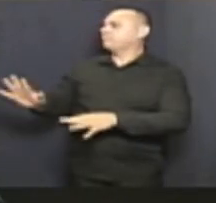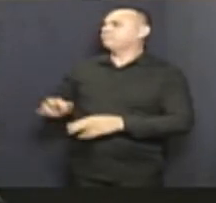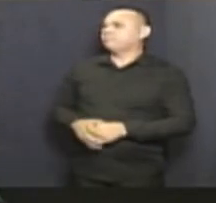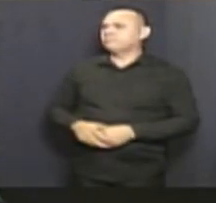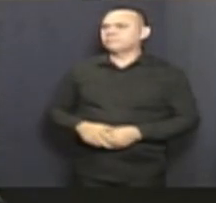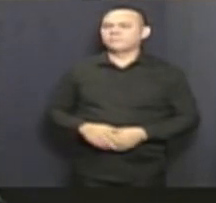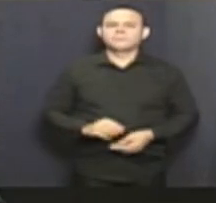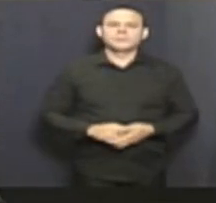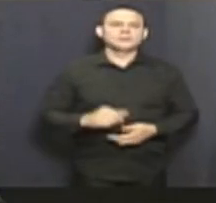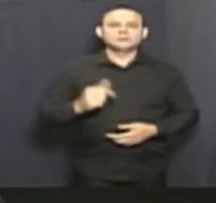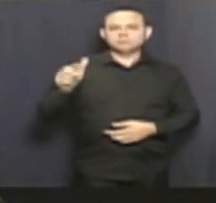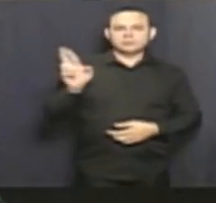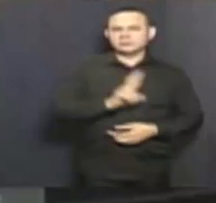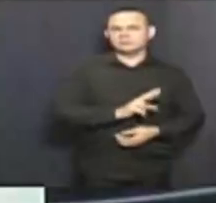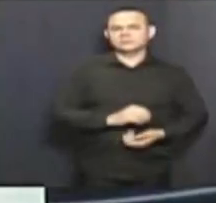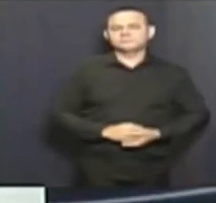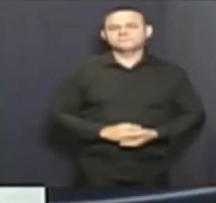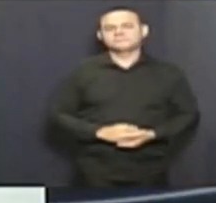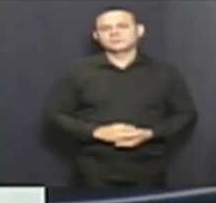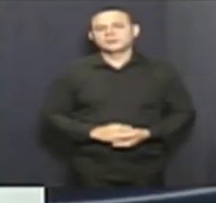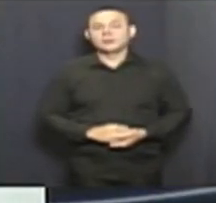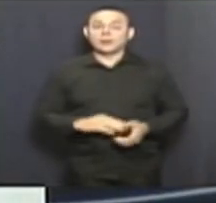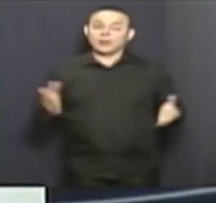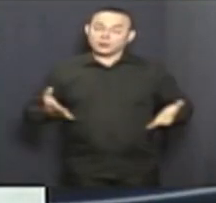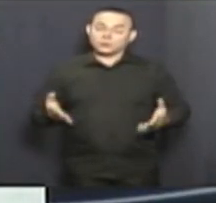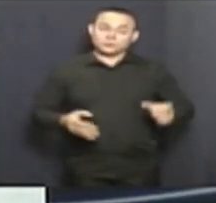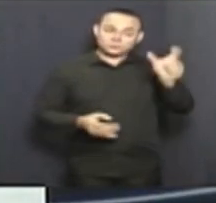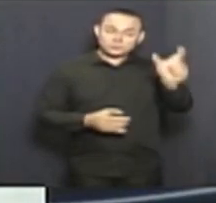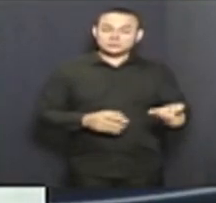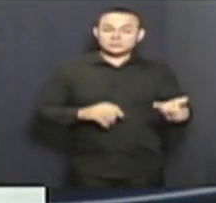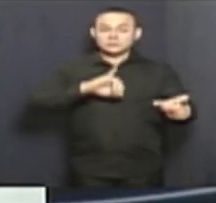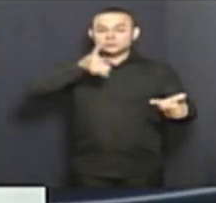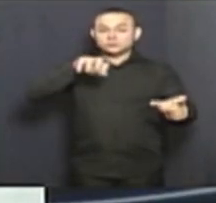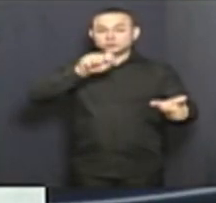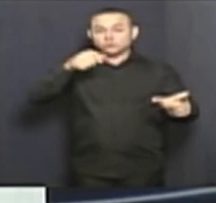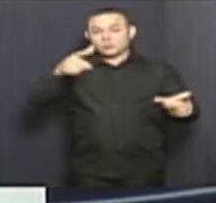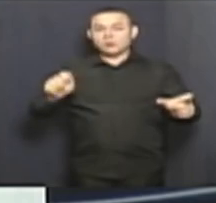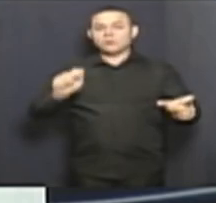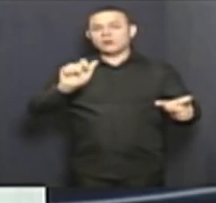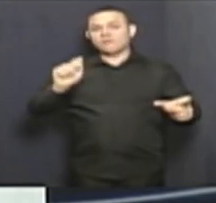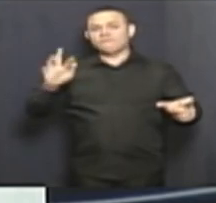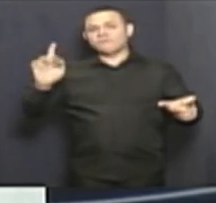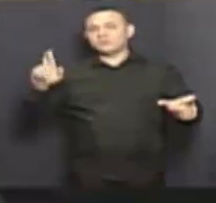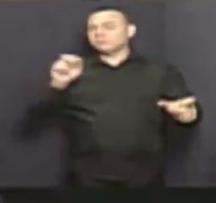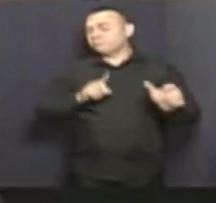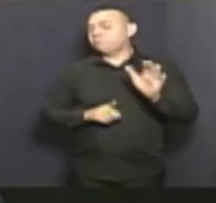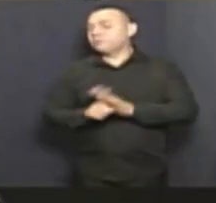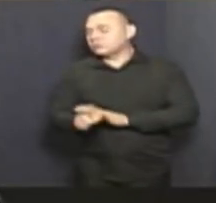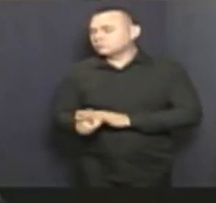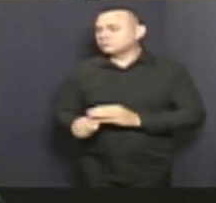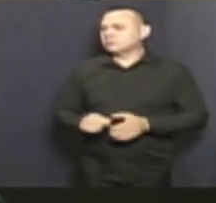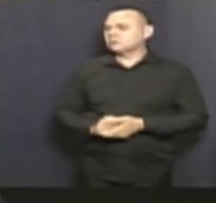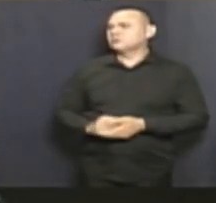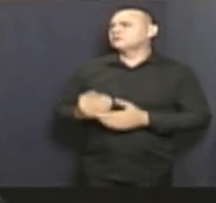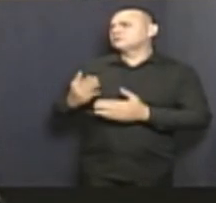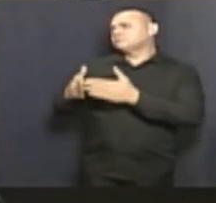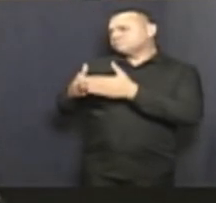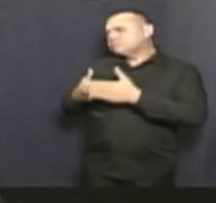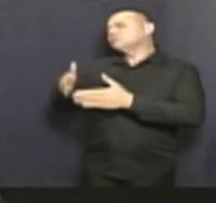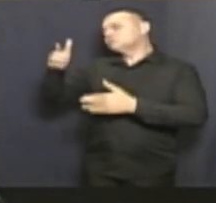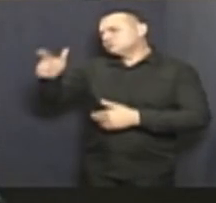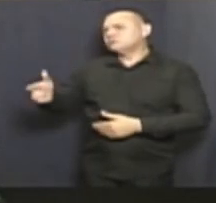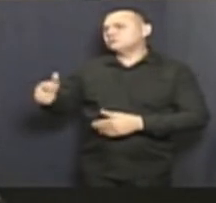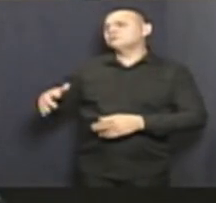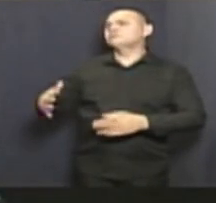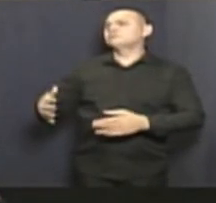não teremos tréplica agora o candidato joão alfredo faça perguntas o candidato eu vou pedir mais uma vez a colaboração de